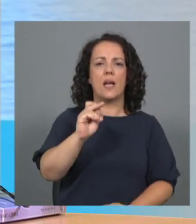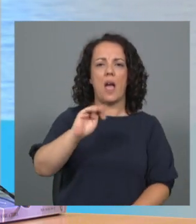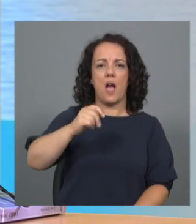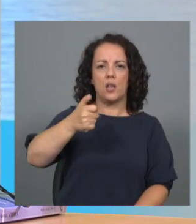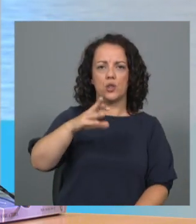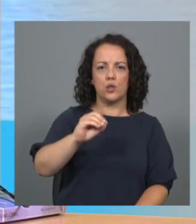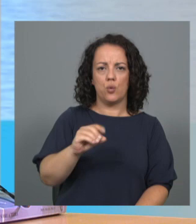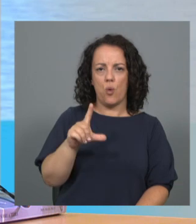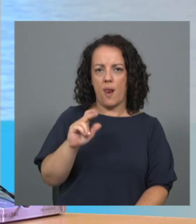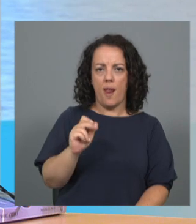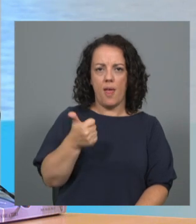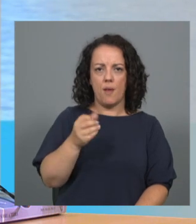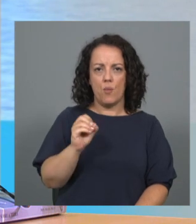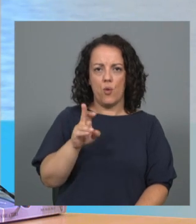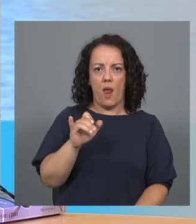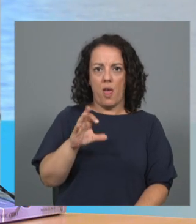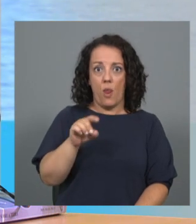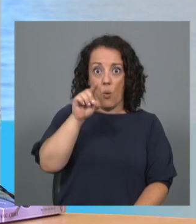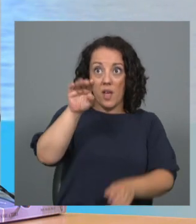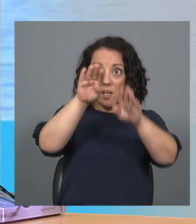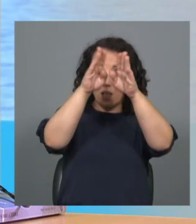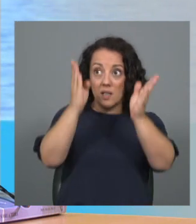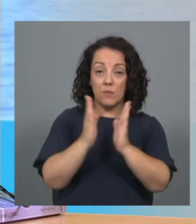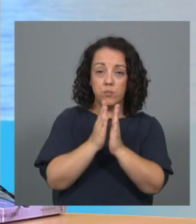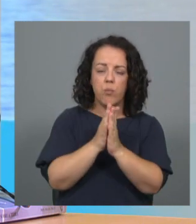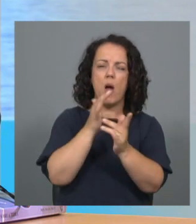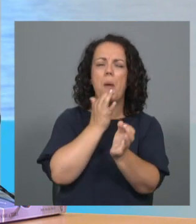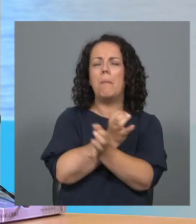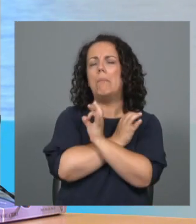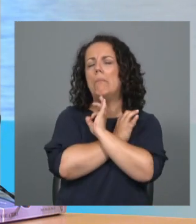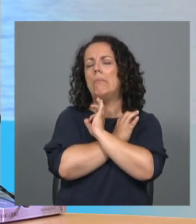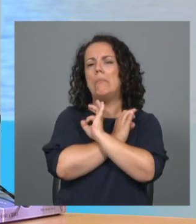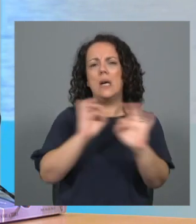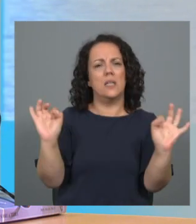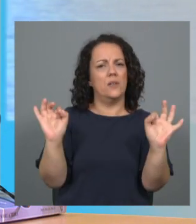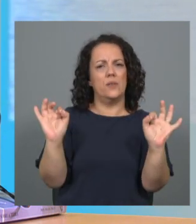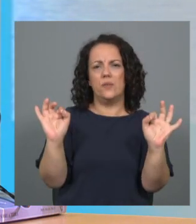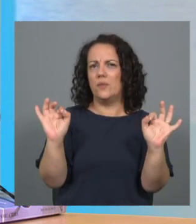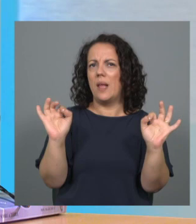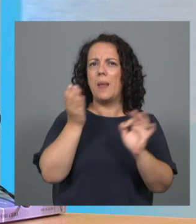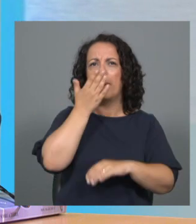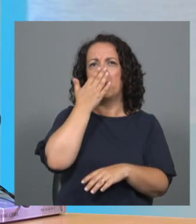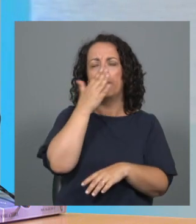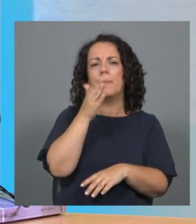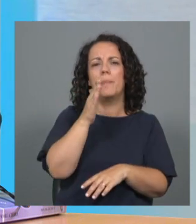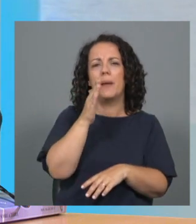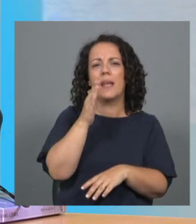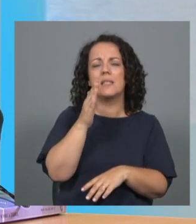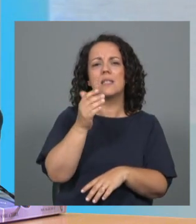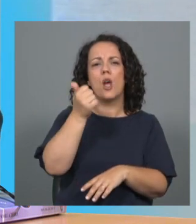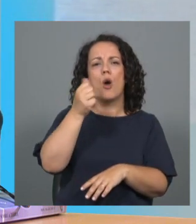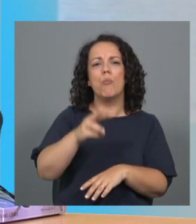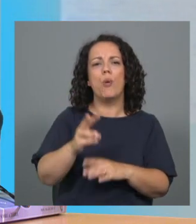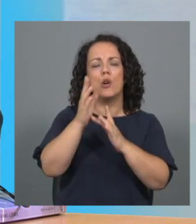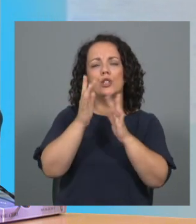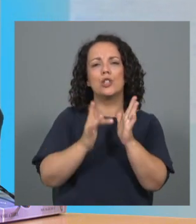uma joia, este santuário. É uma joia maravilhosa, um bocadinho, parece quase o Bom Jesus do Monte. A